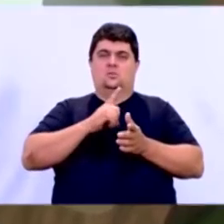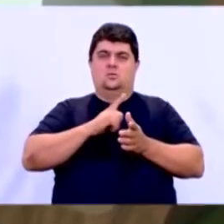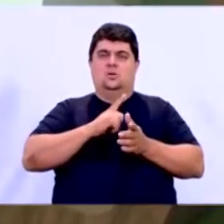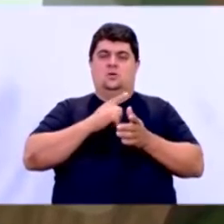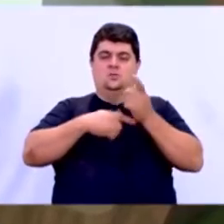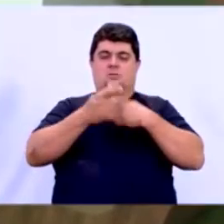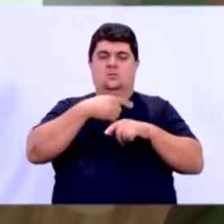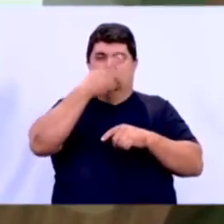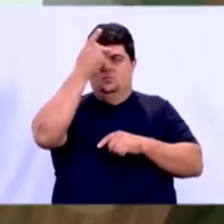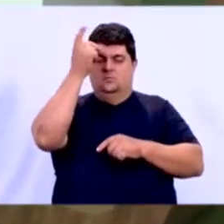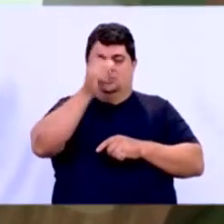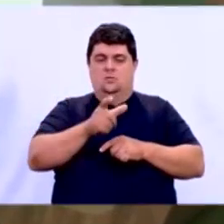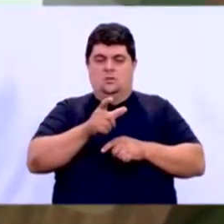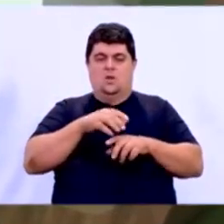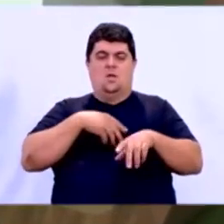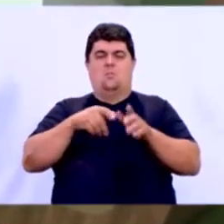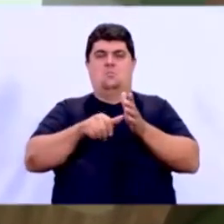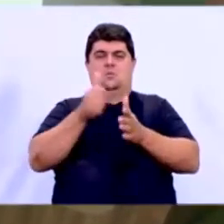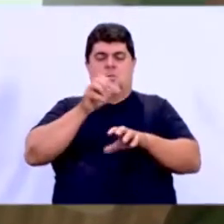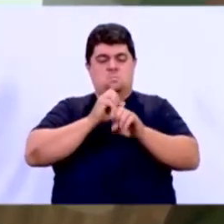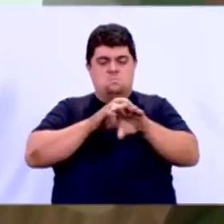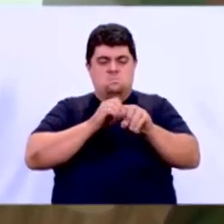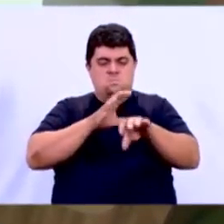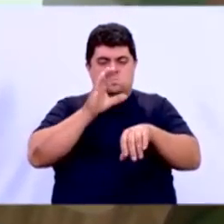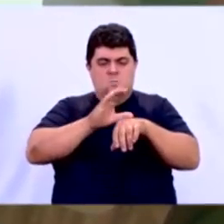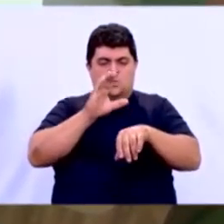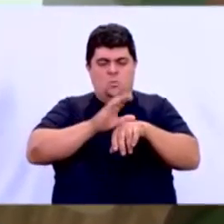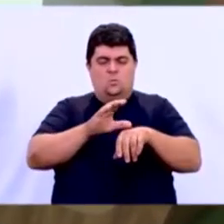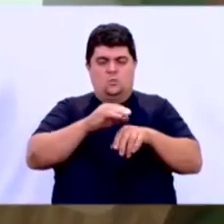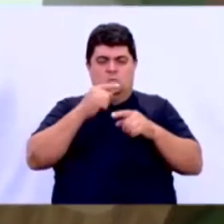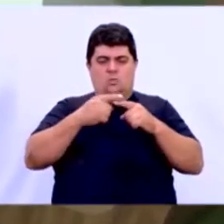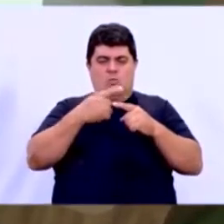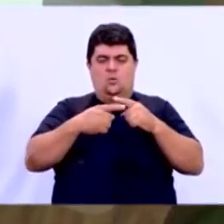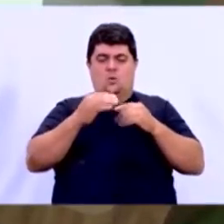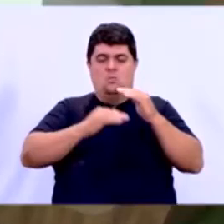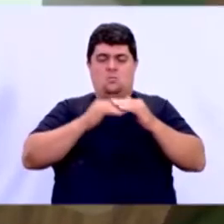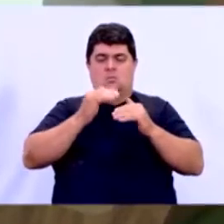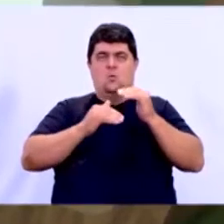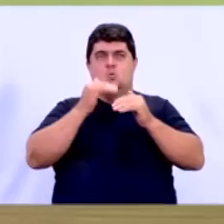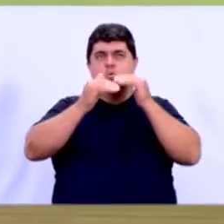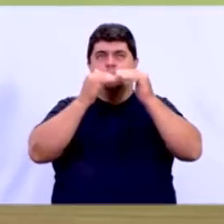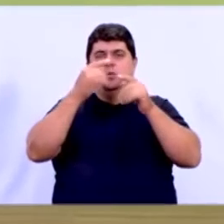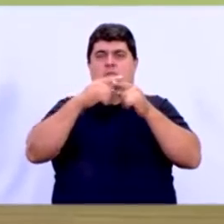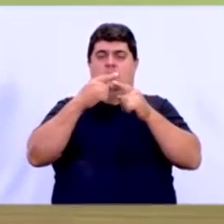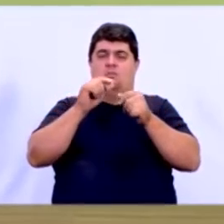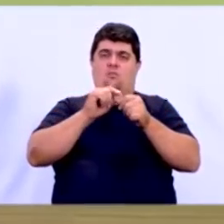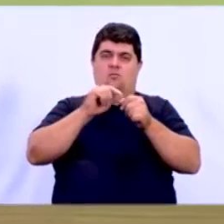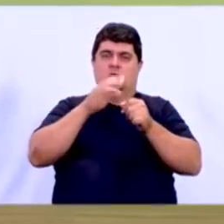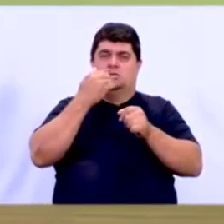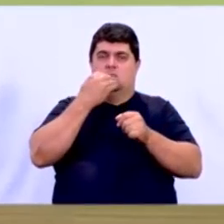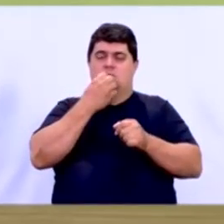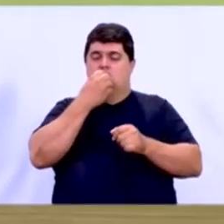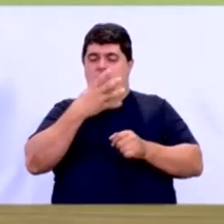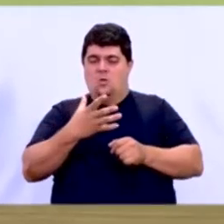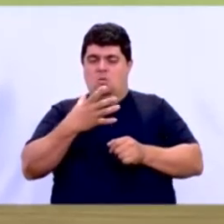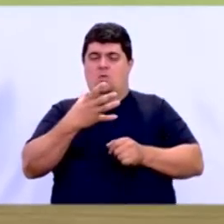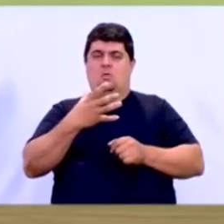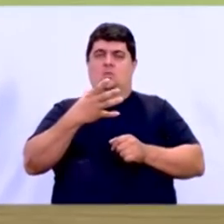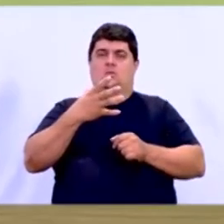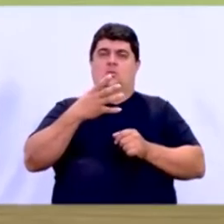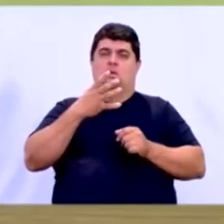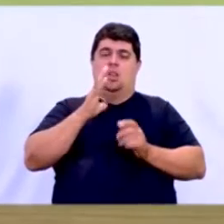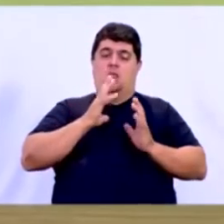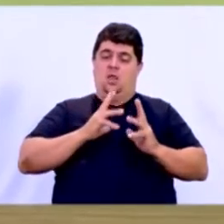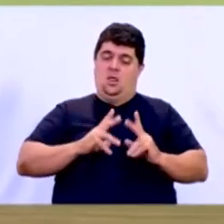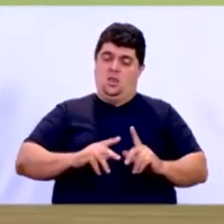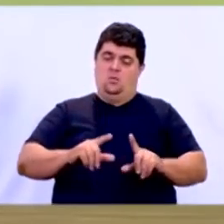seja, capacitar as pessoas para que elas consigam produzir, no caso aqui, um alimento com sabor agradável, com uma higiene, né?